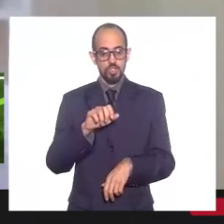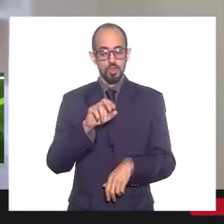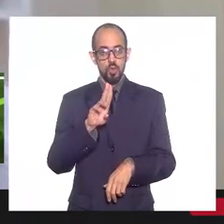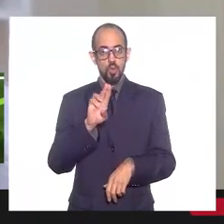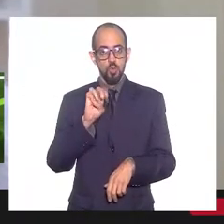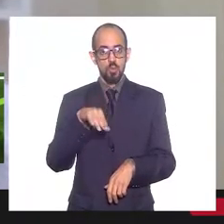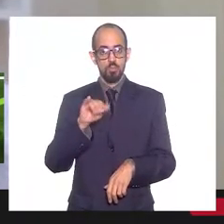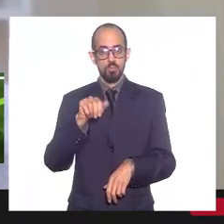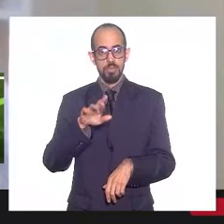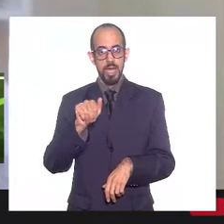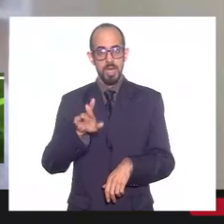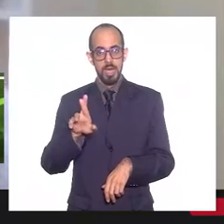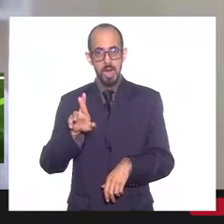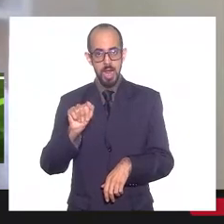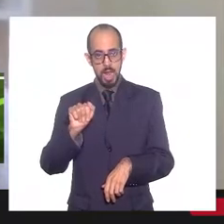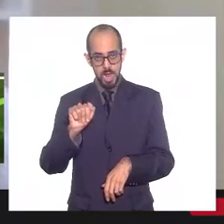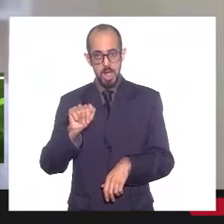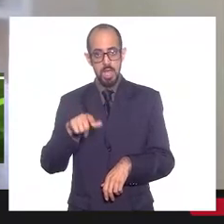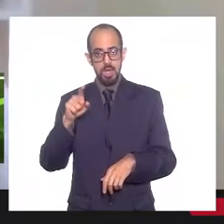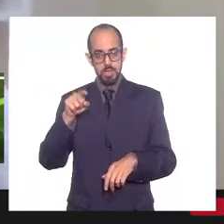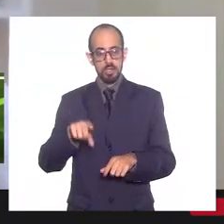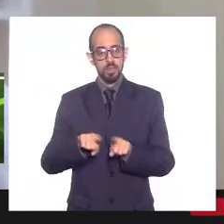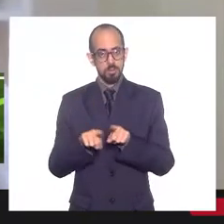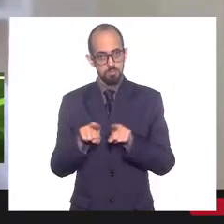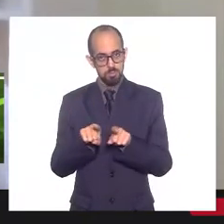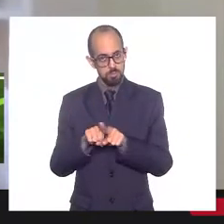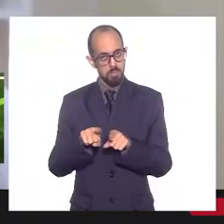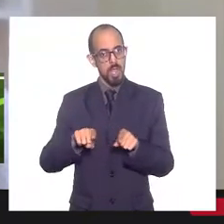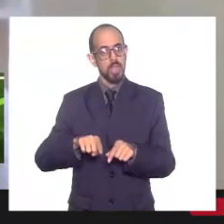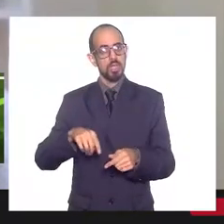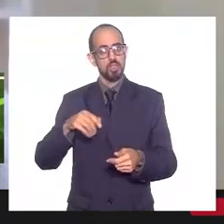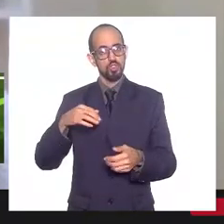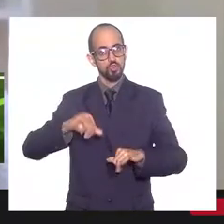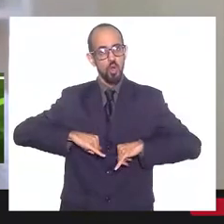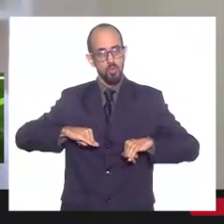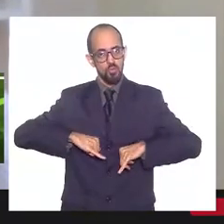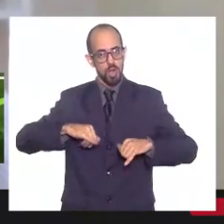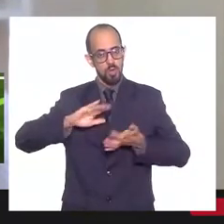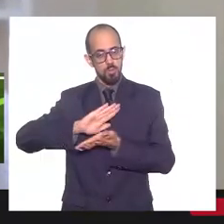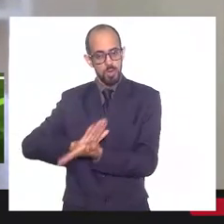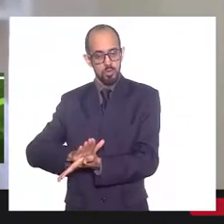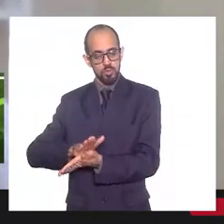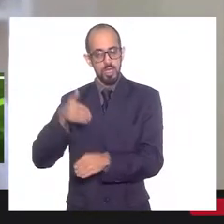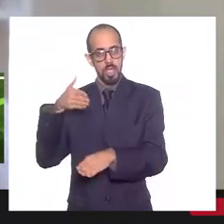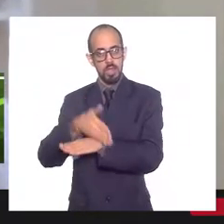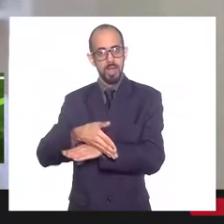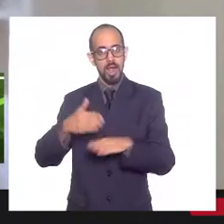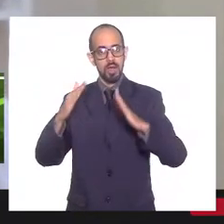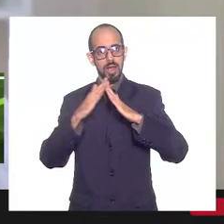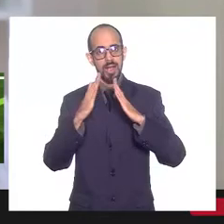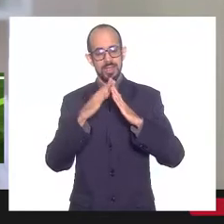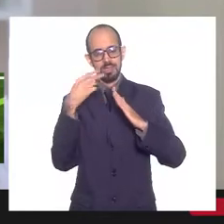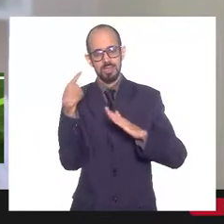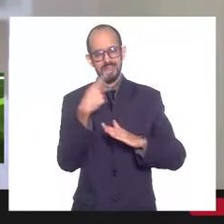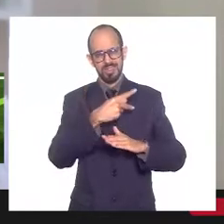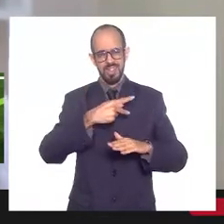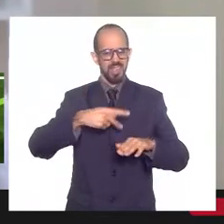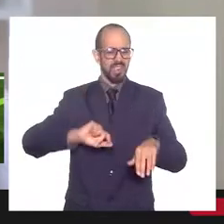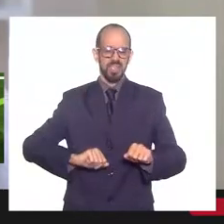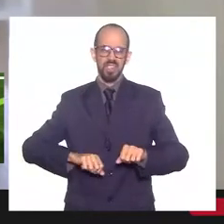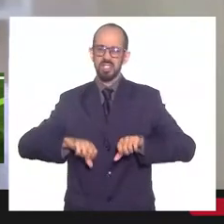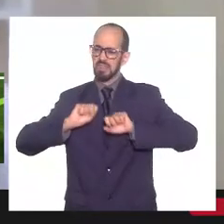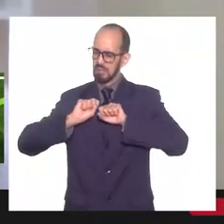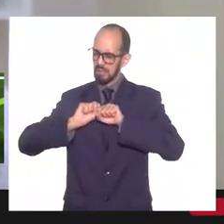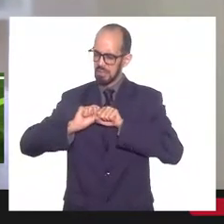sofreu primeiro uma intolerância que entraram em suas Car em sua casa e é